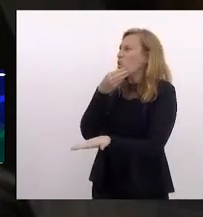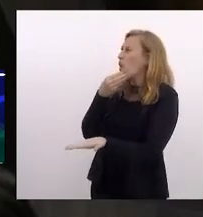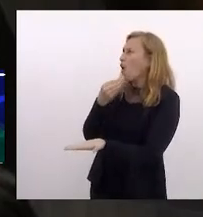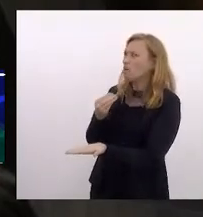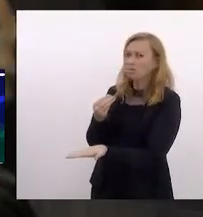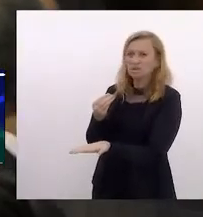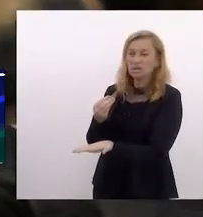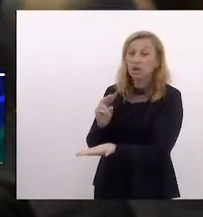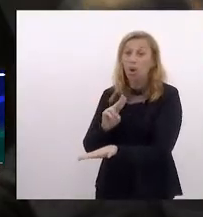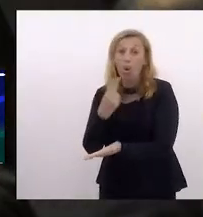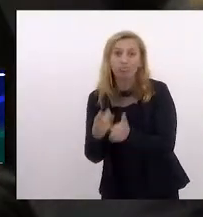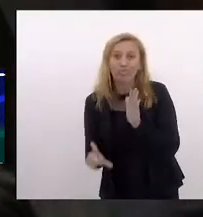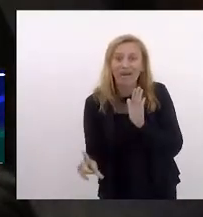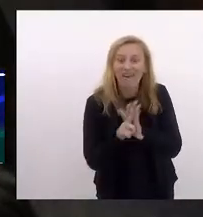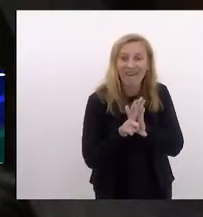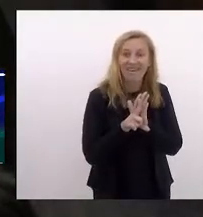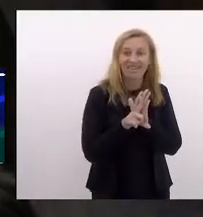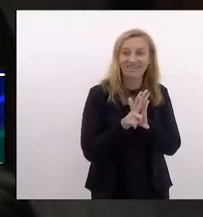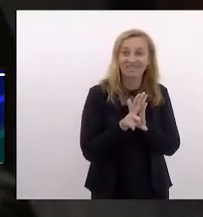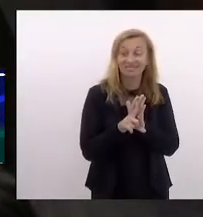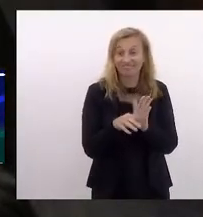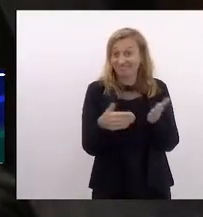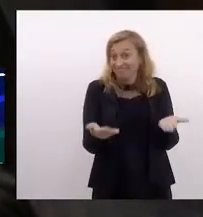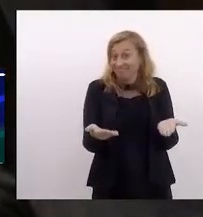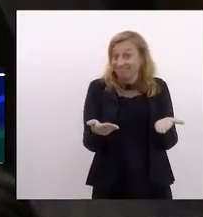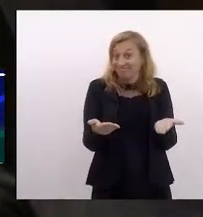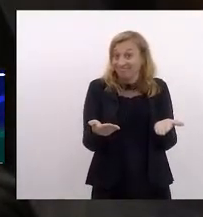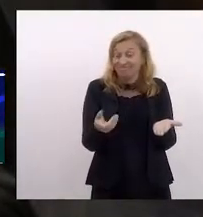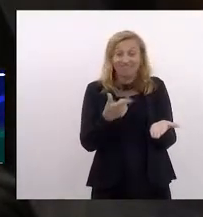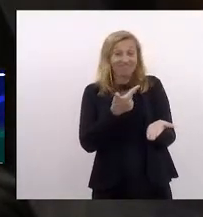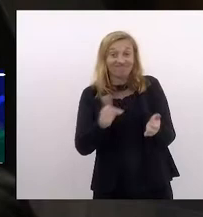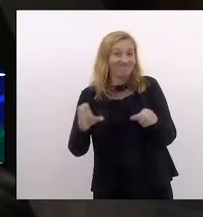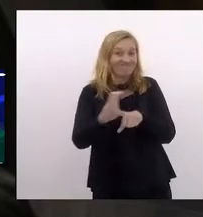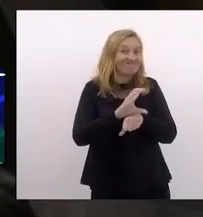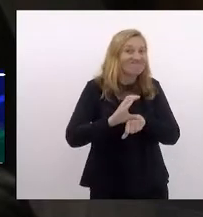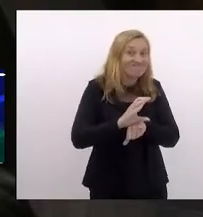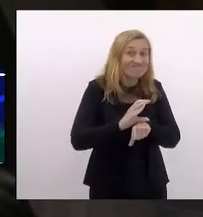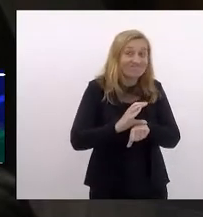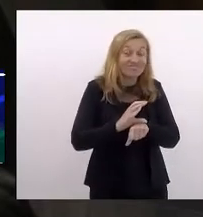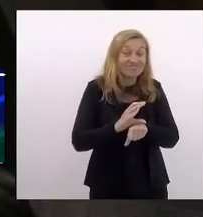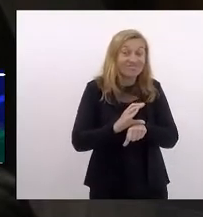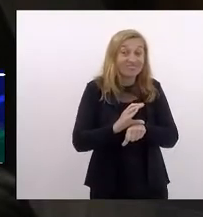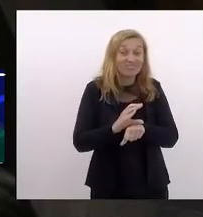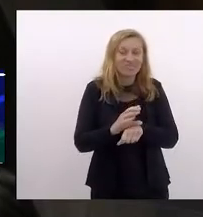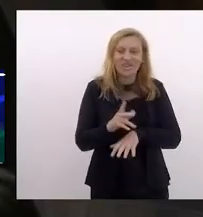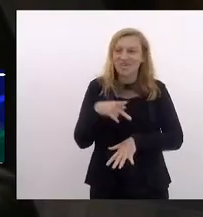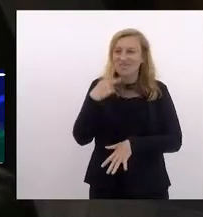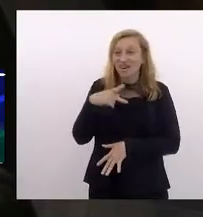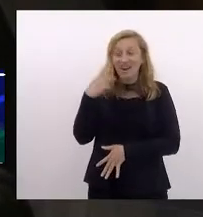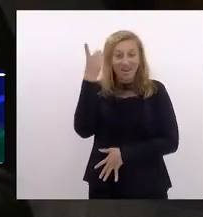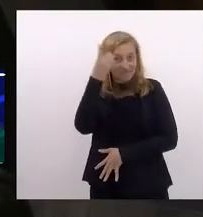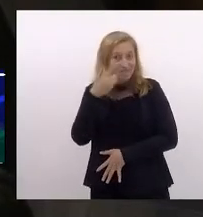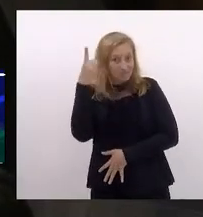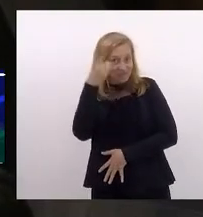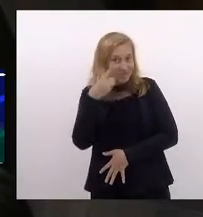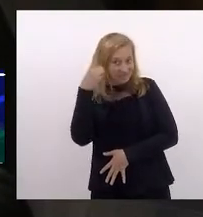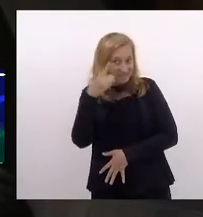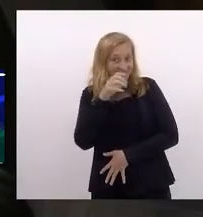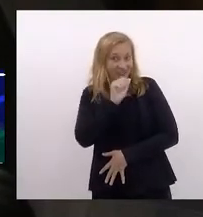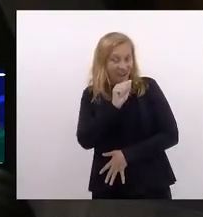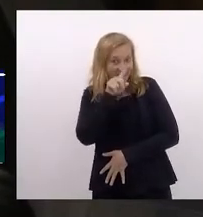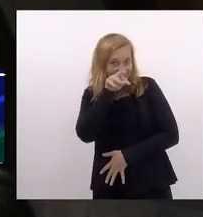que Sara é uma lei que além de tudo é inconstitucional dizer o deputado